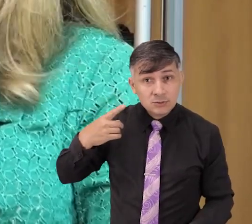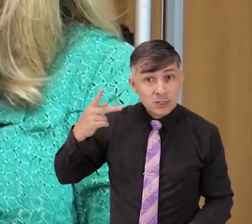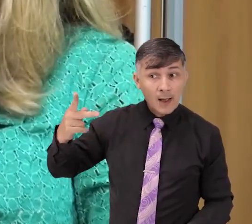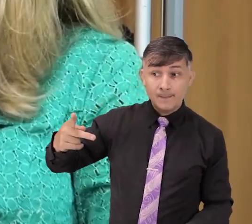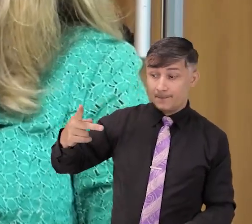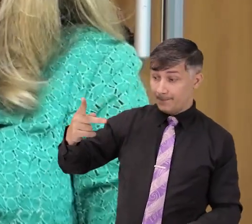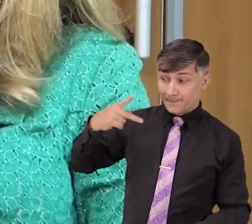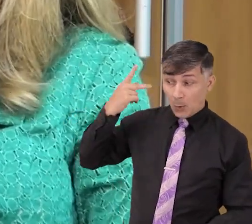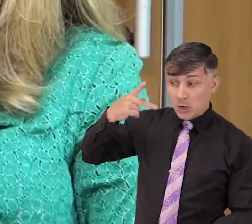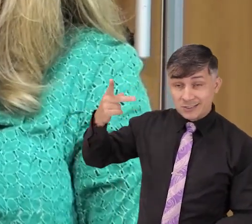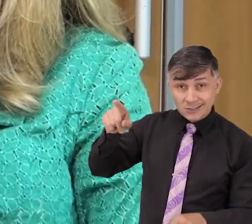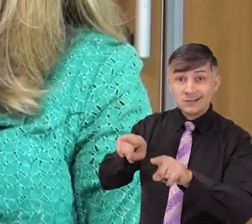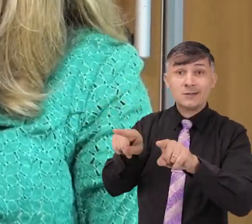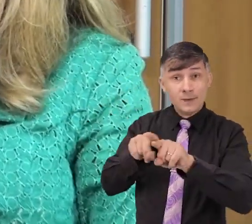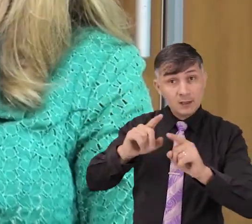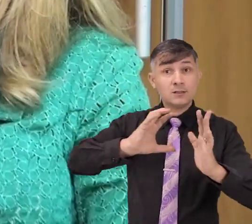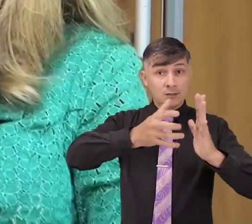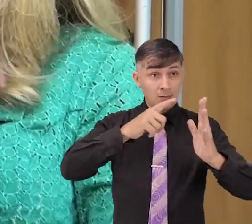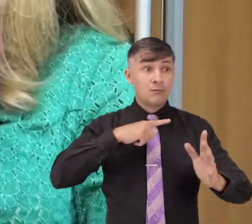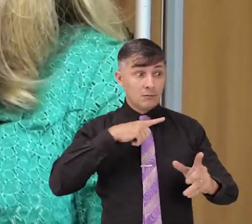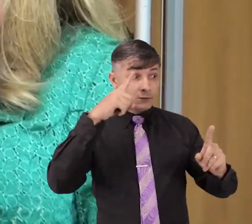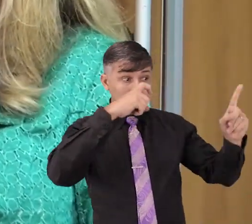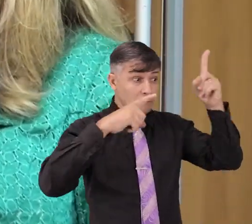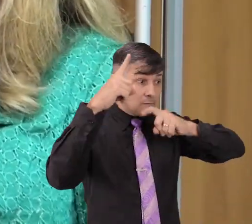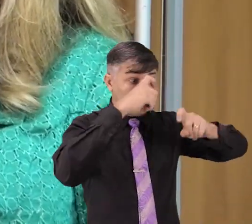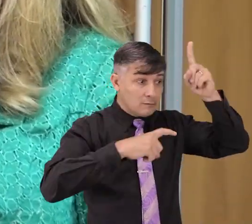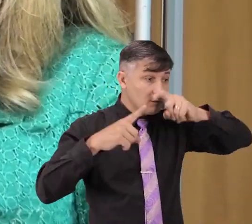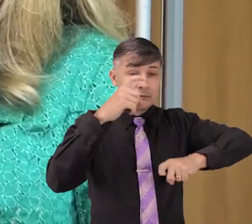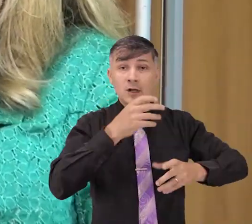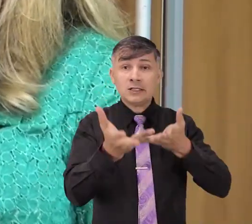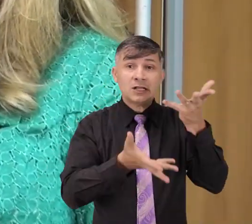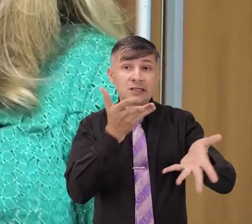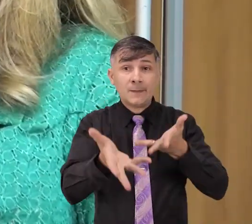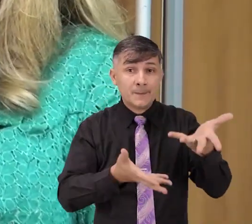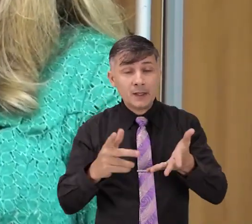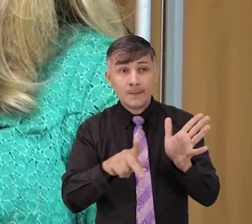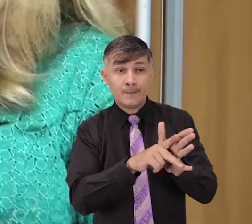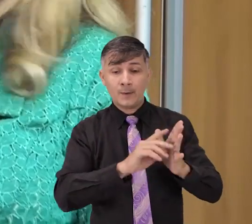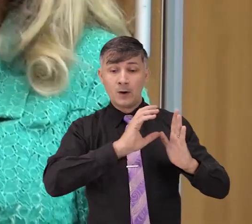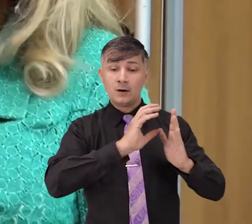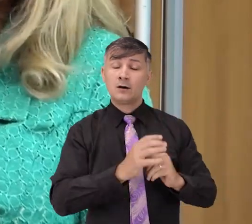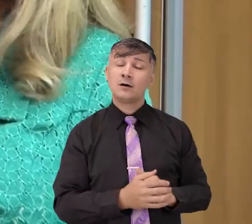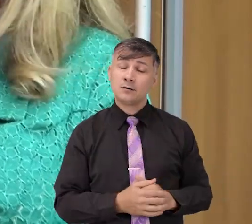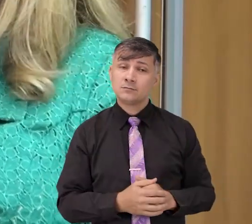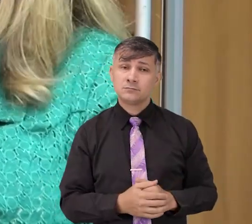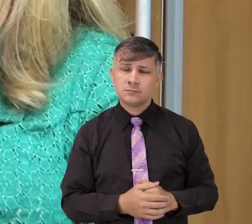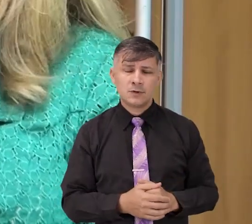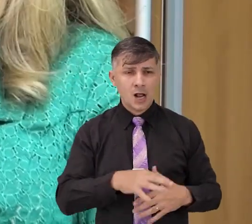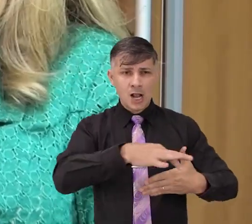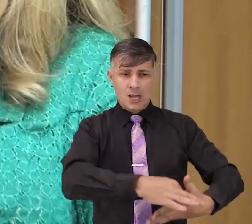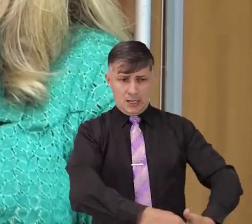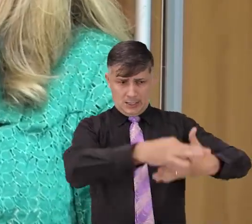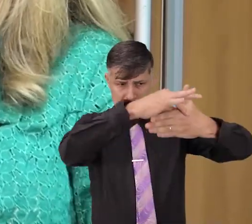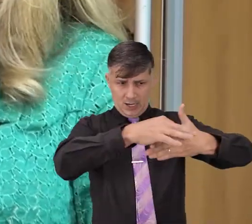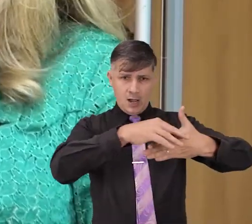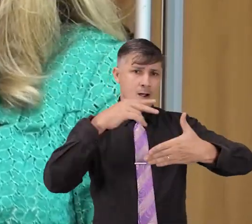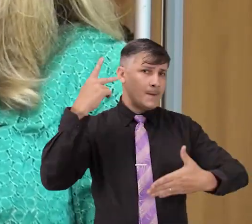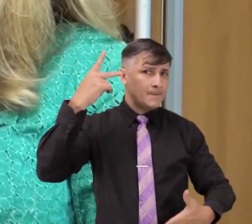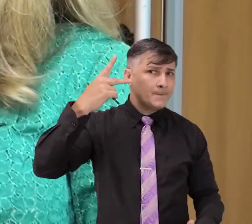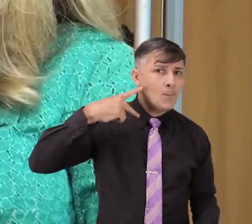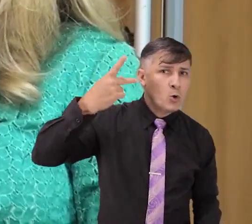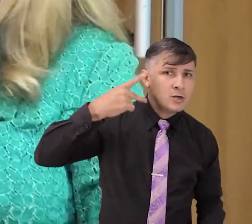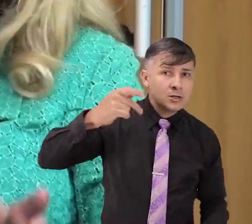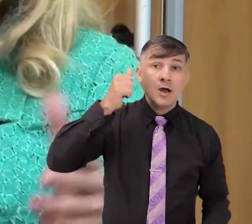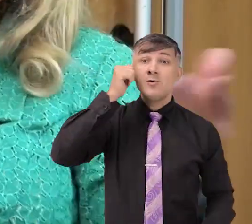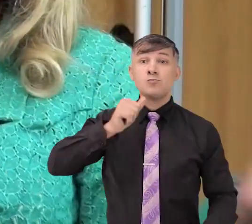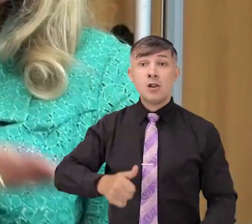tratamento dado pelas lideranças políticas das mulheres que concorrem. Muitas delas sendo transformadas como